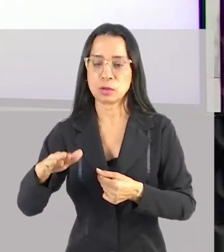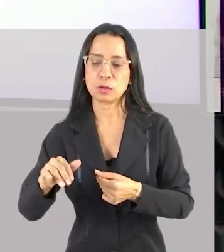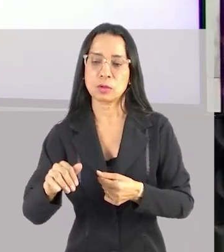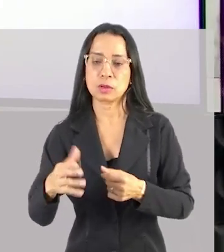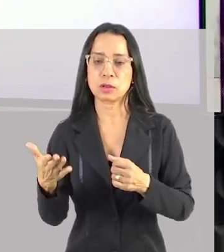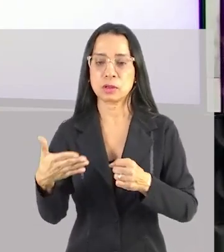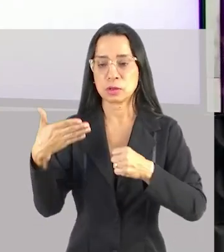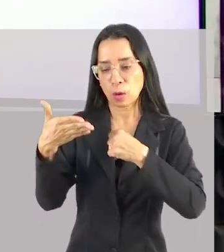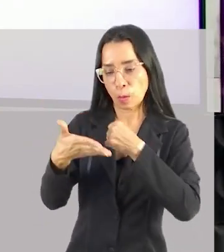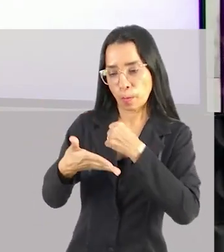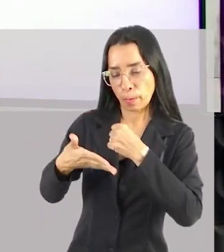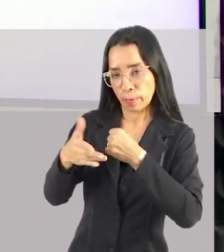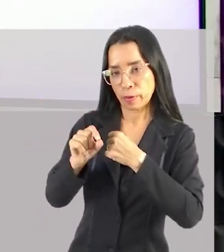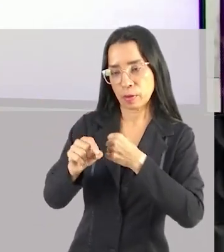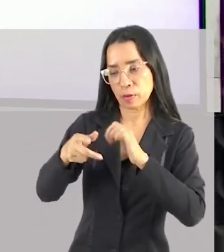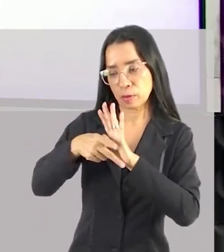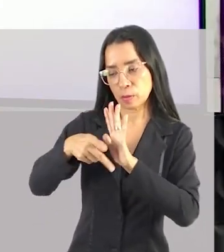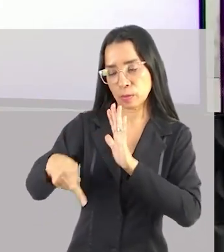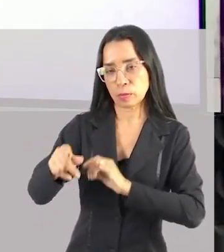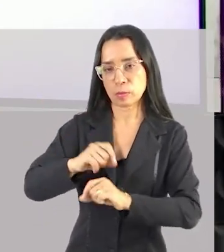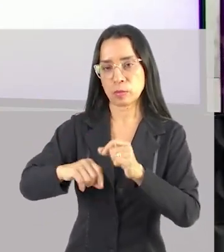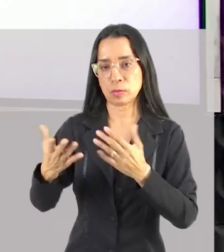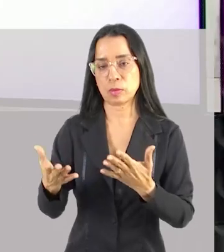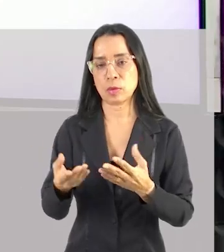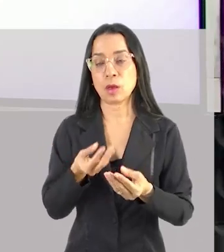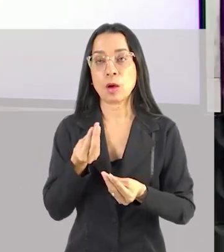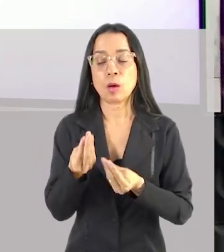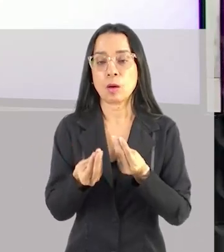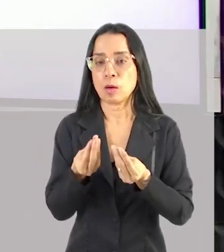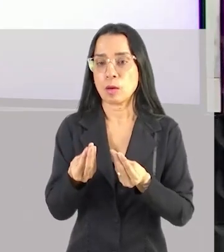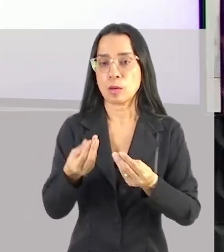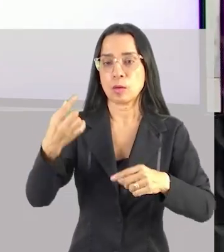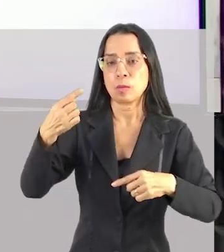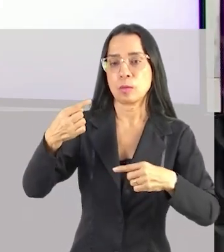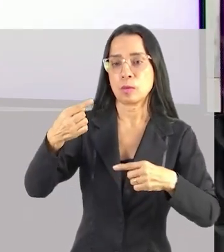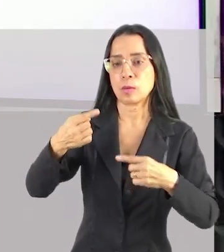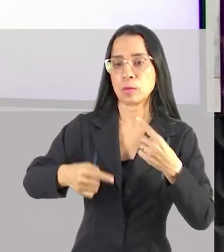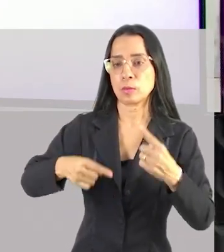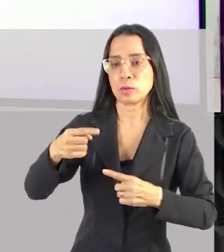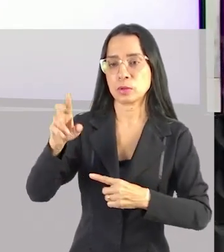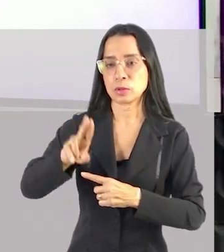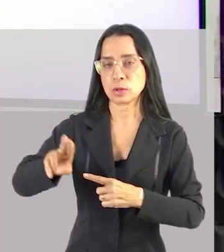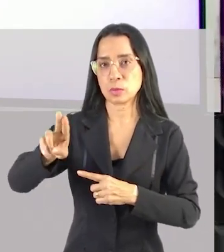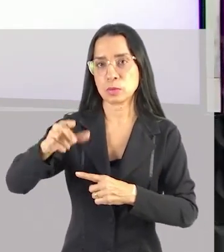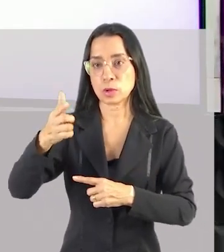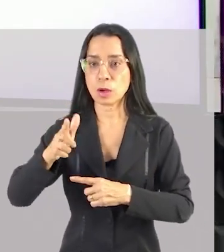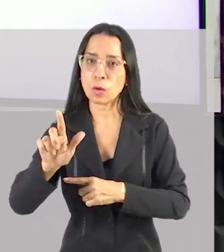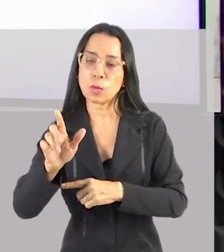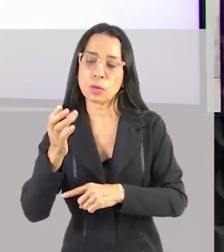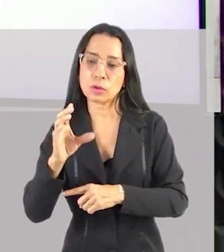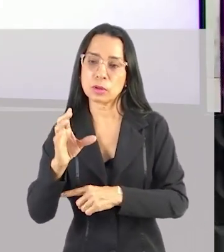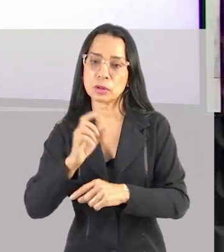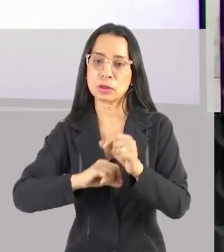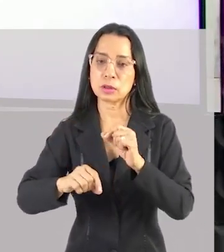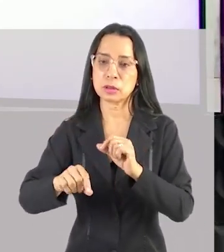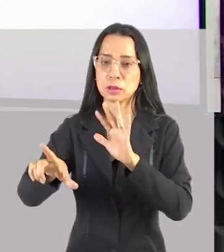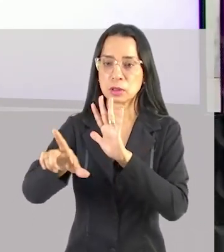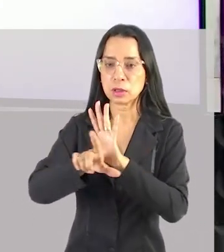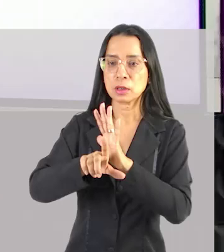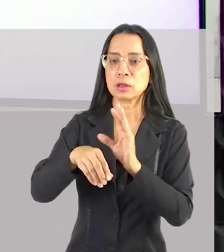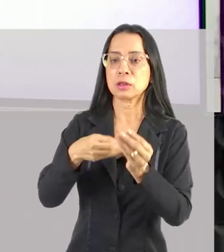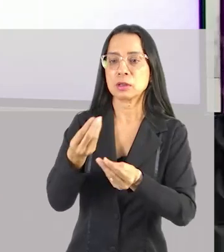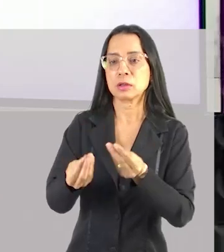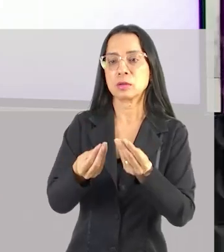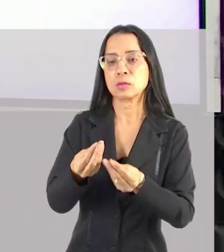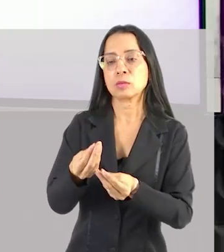ela. Ora, como a política utiliza as demais ciências e, por outro lado, legisla sobre o que